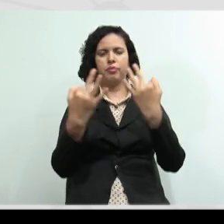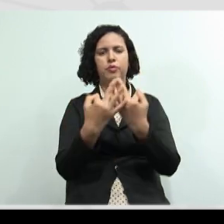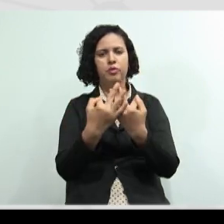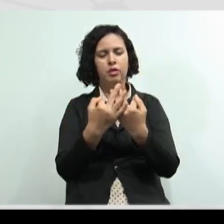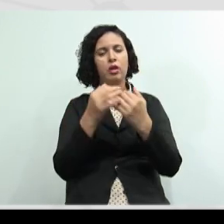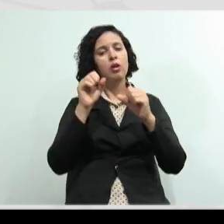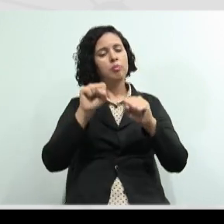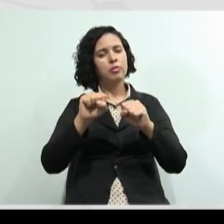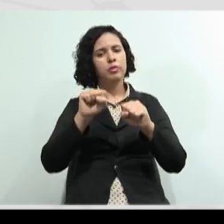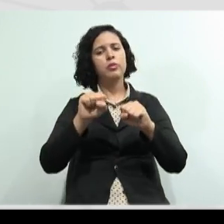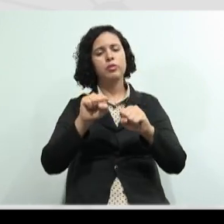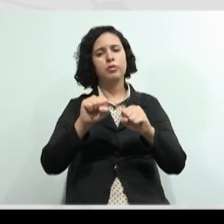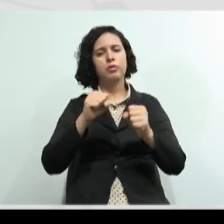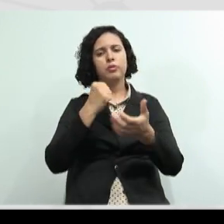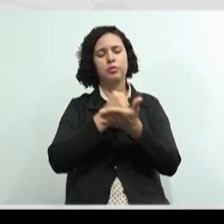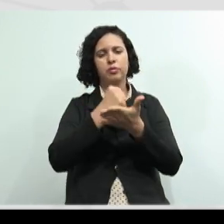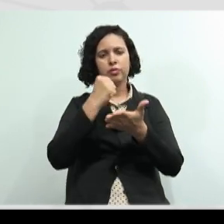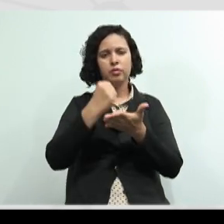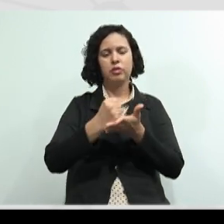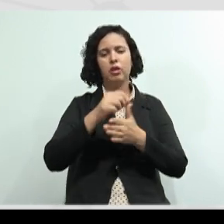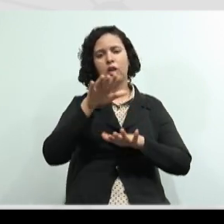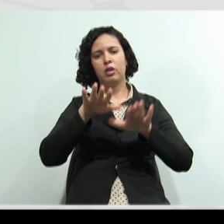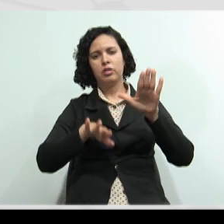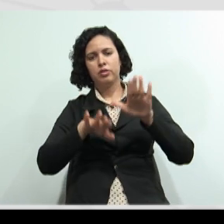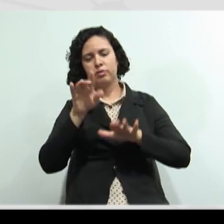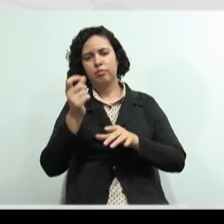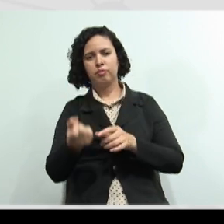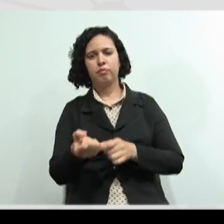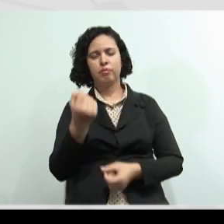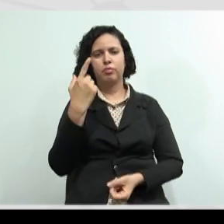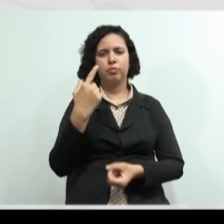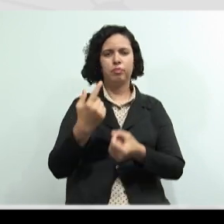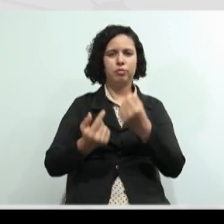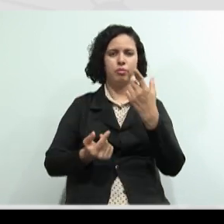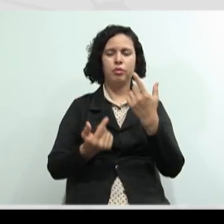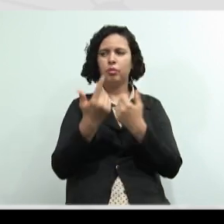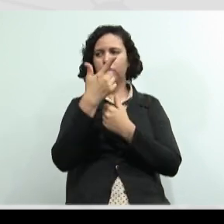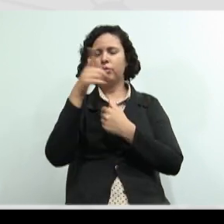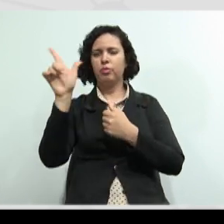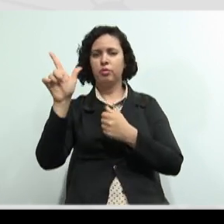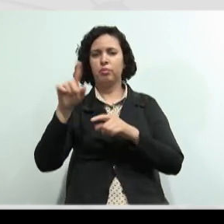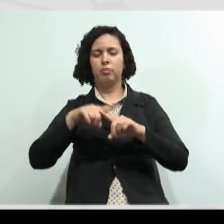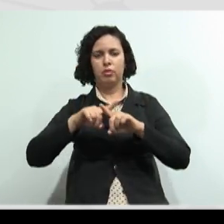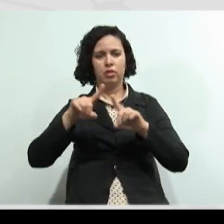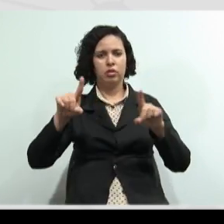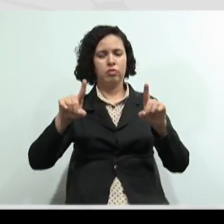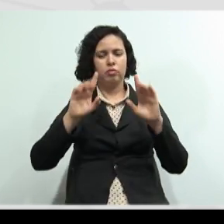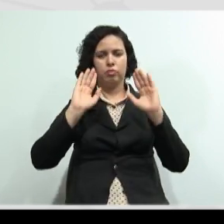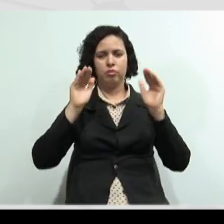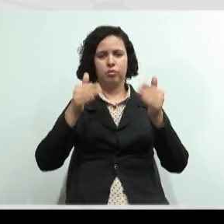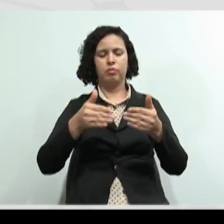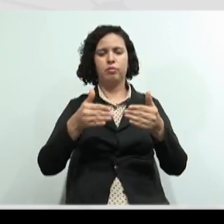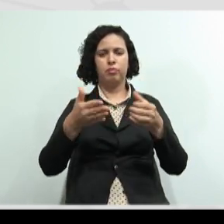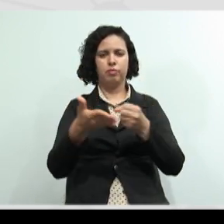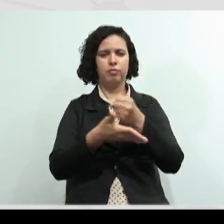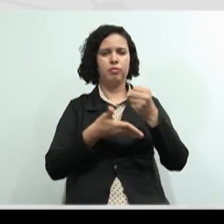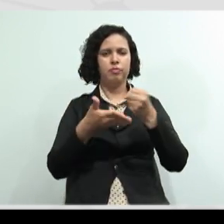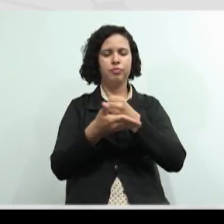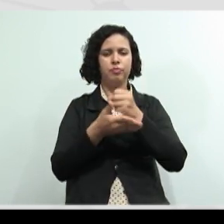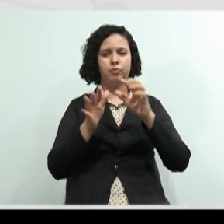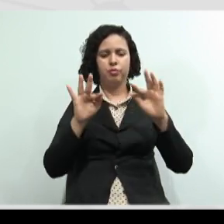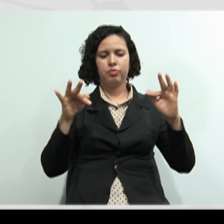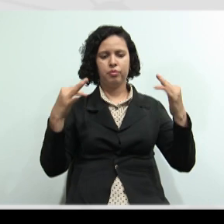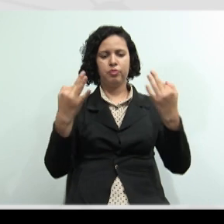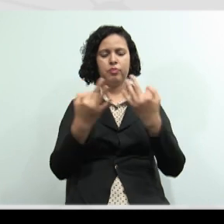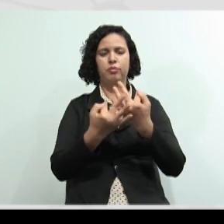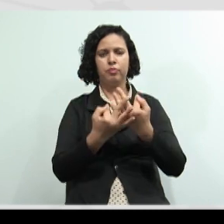alguém contratado trabalhando eventualmente, pode ter uma terceirização, mas a base da mão de obra tem que ser a própria família. A renda